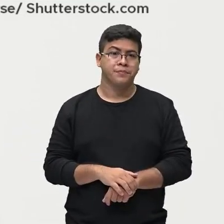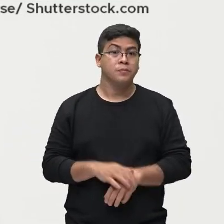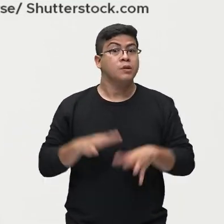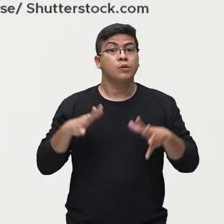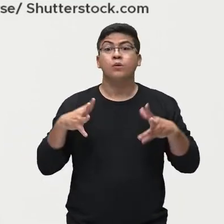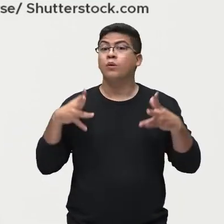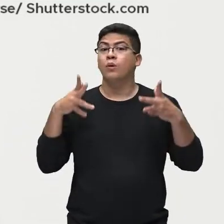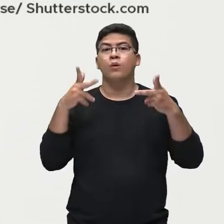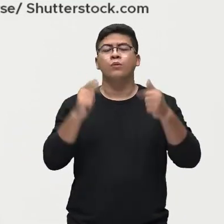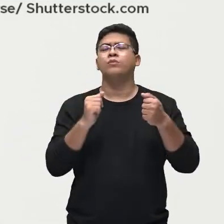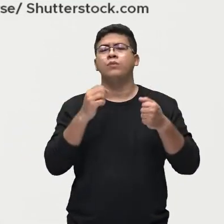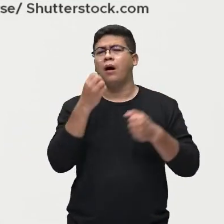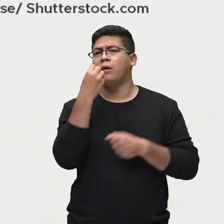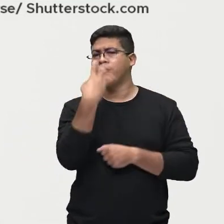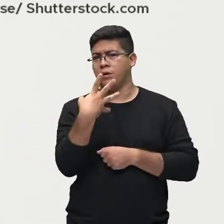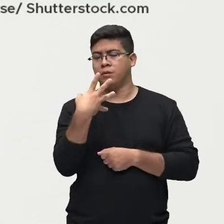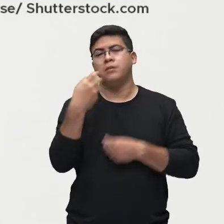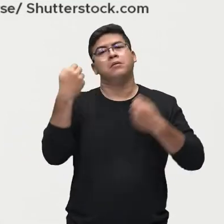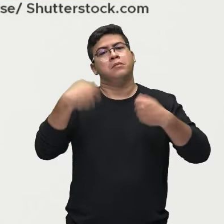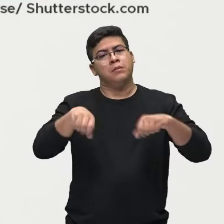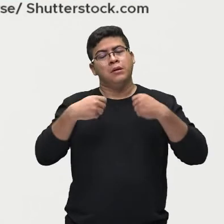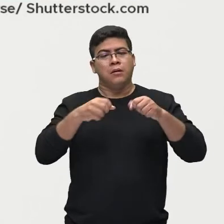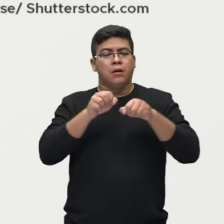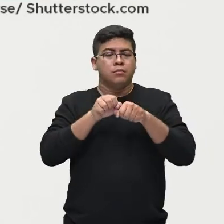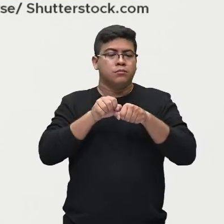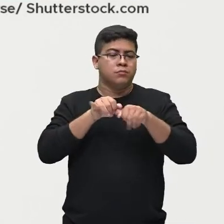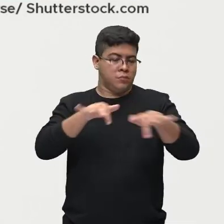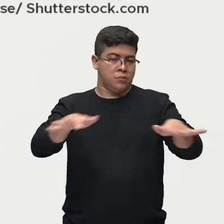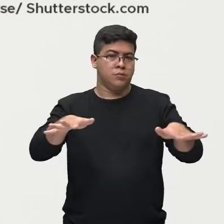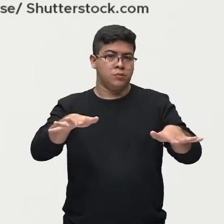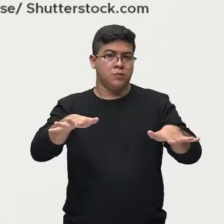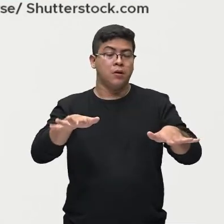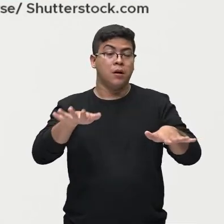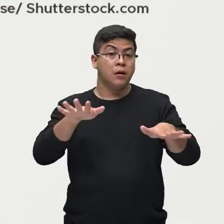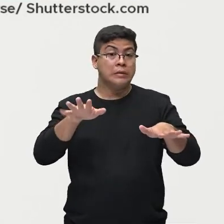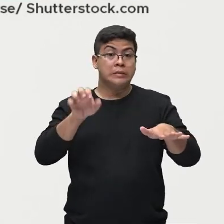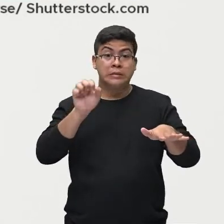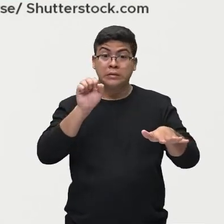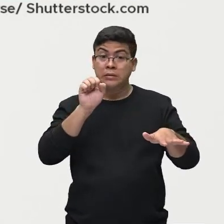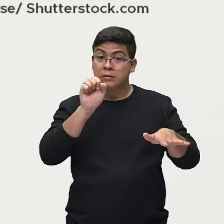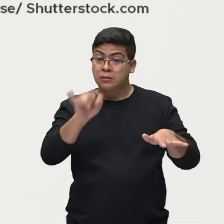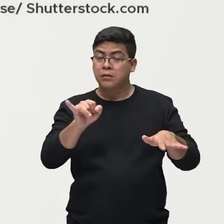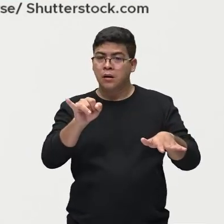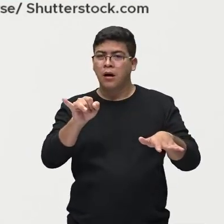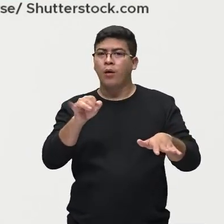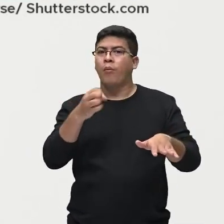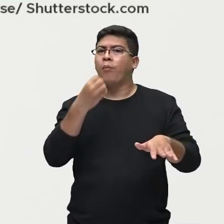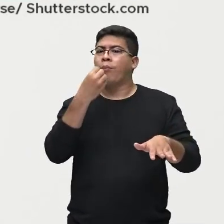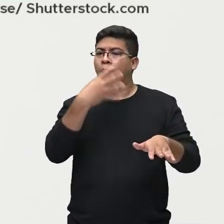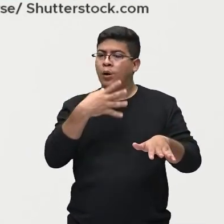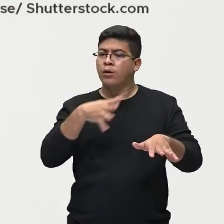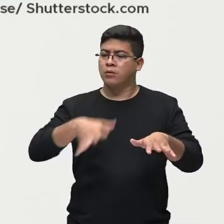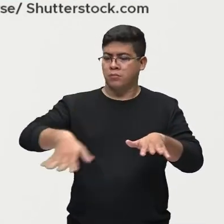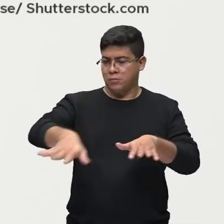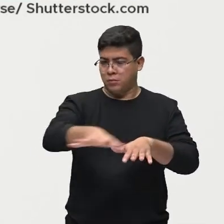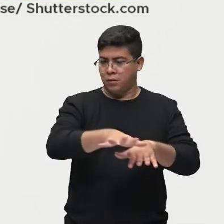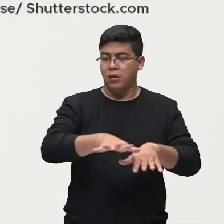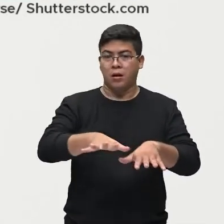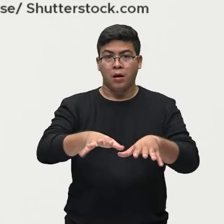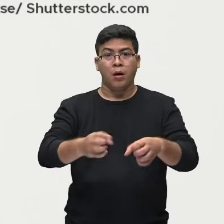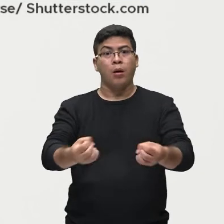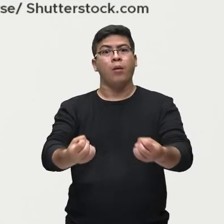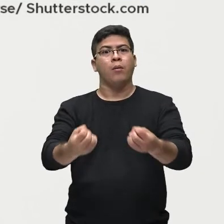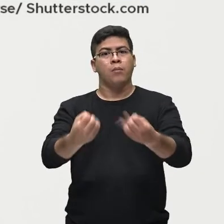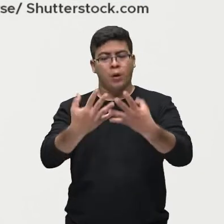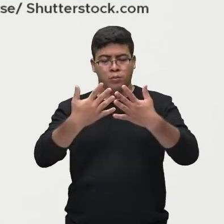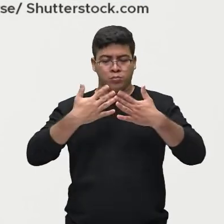bom deve servir como um bem para a humanidade. E tudo que é um bem para a humanidade é uma bondade,